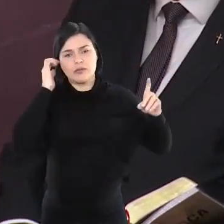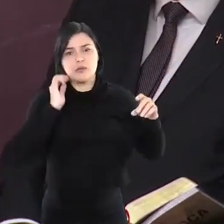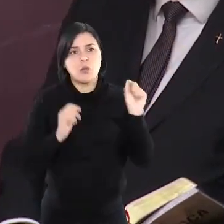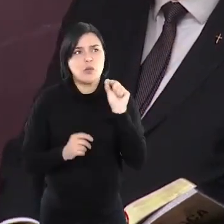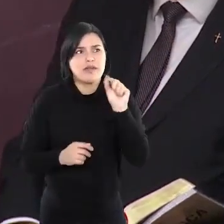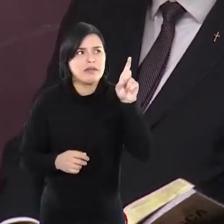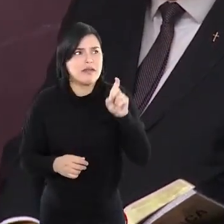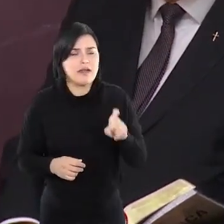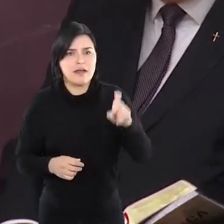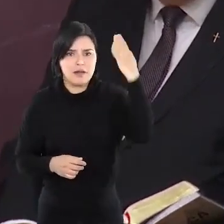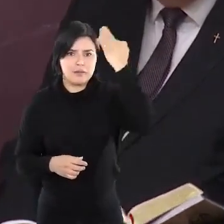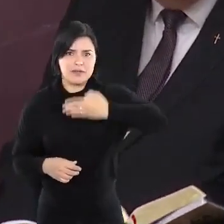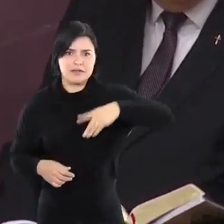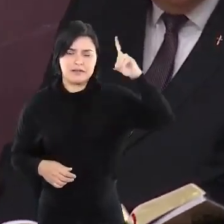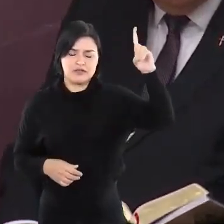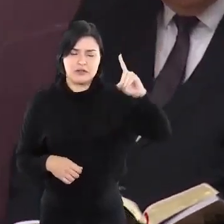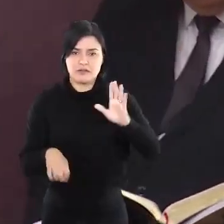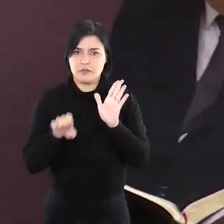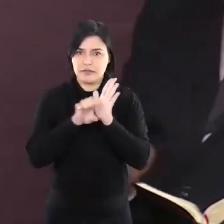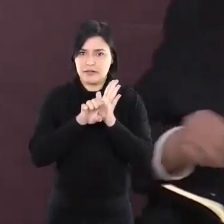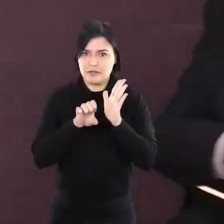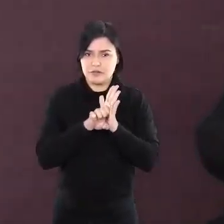Abra sua Bíblia, por favor, em Êxodo.